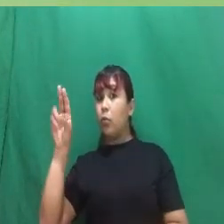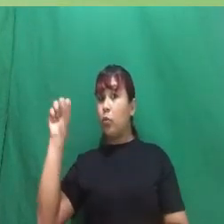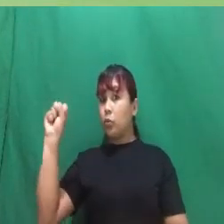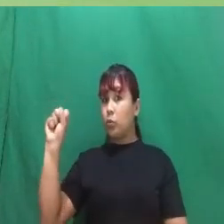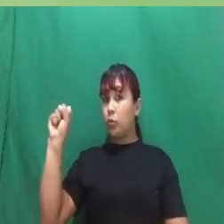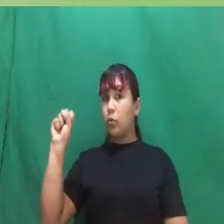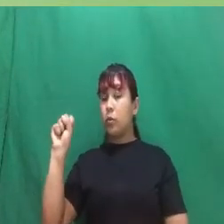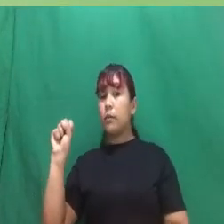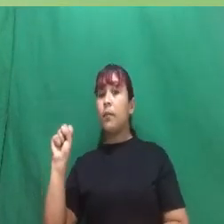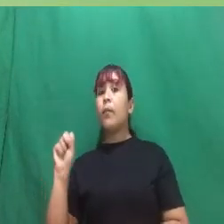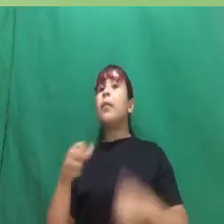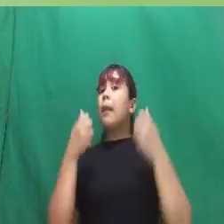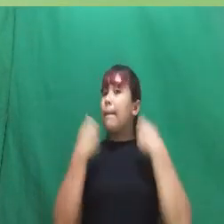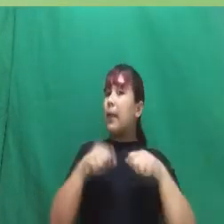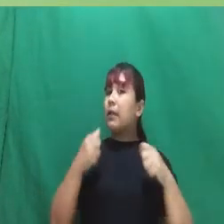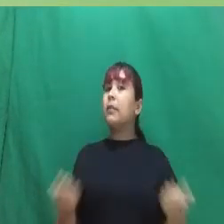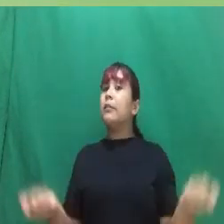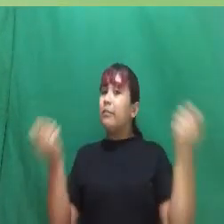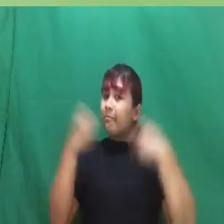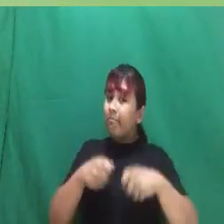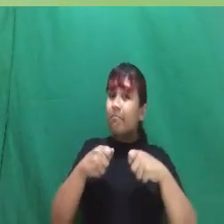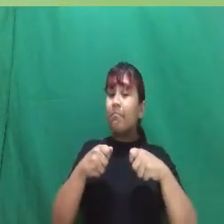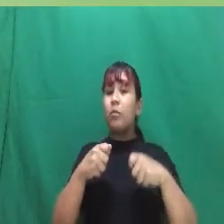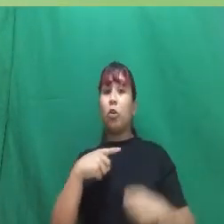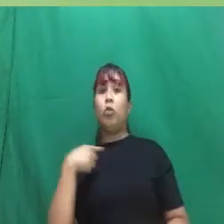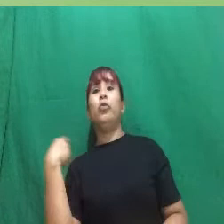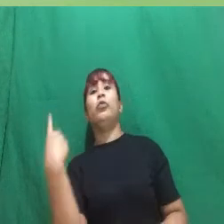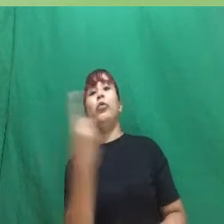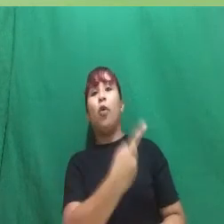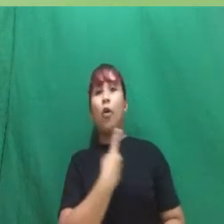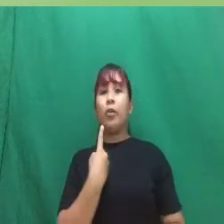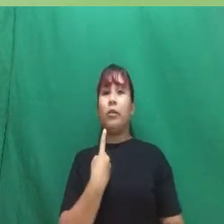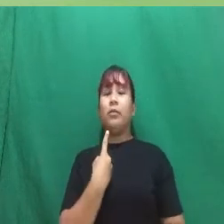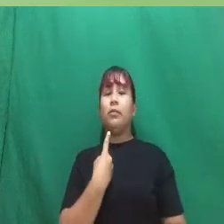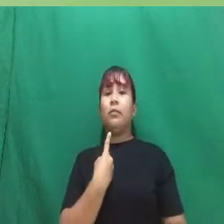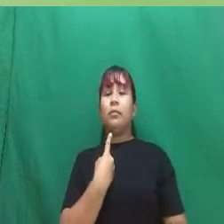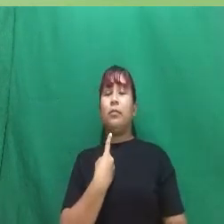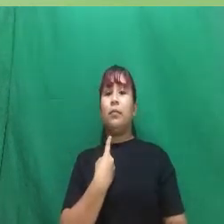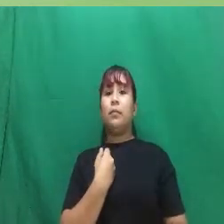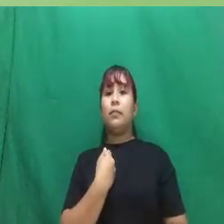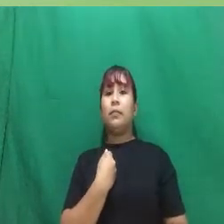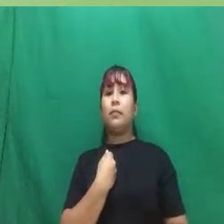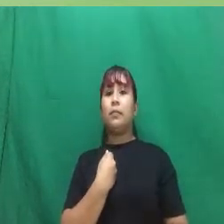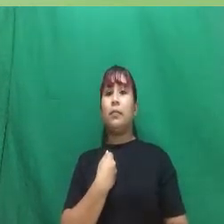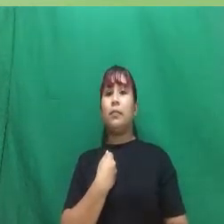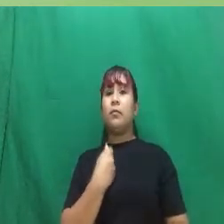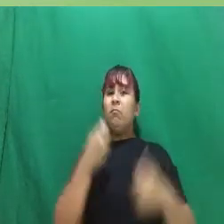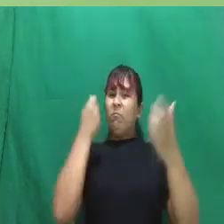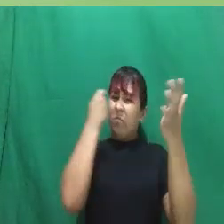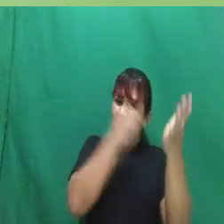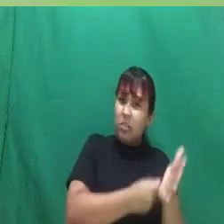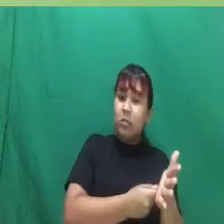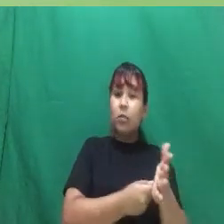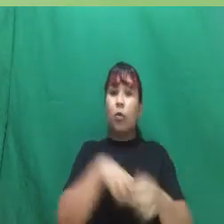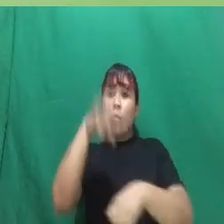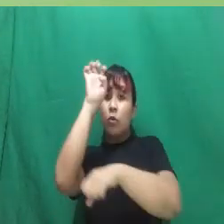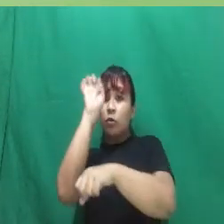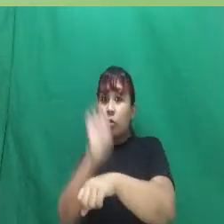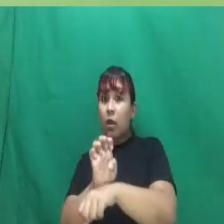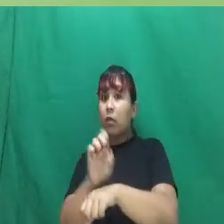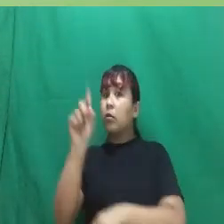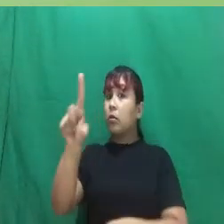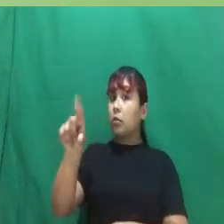que seja revogada a emenda constitucional 95, que congela os gastos em saúde, em educação por